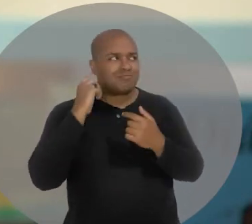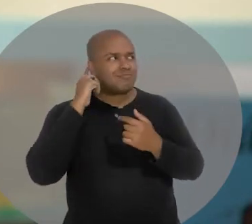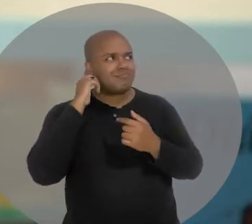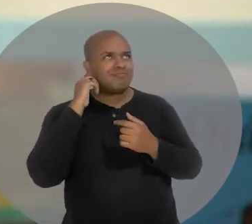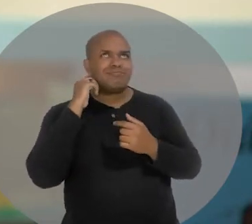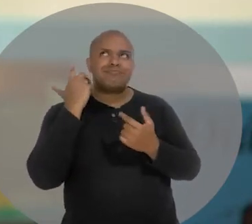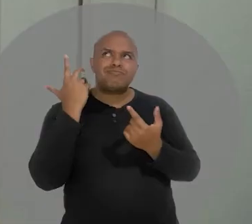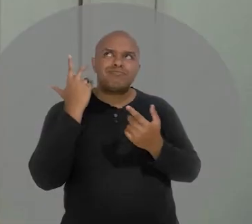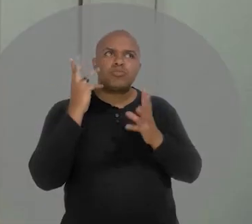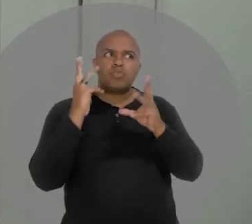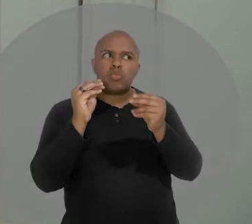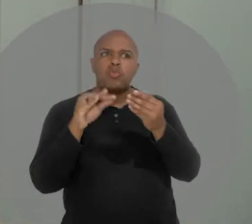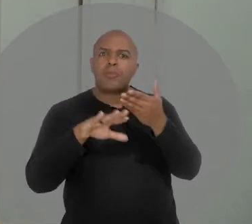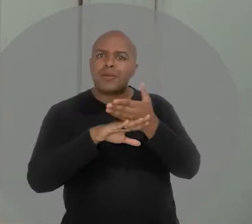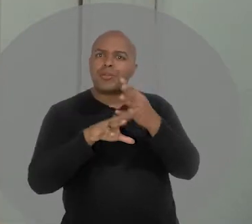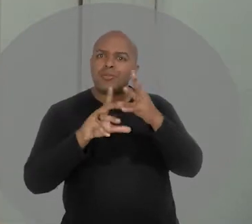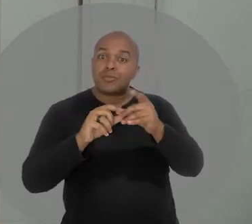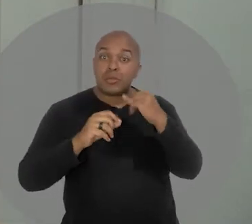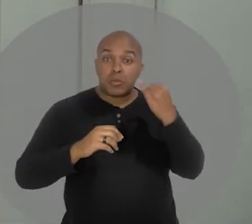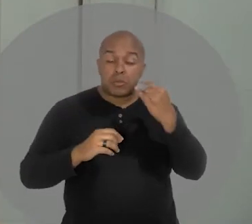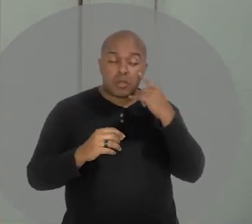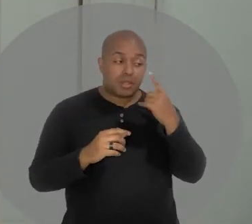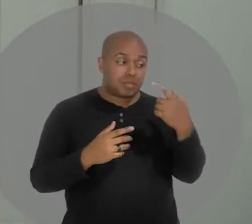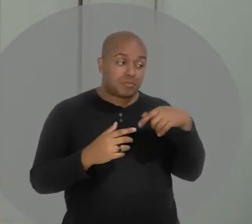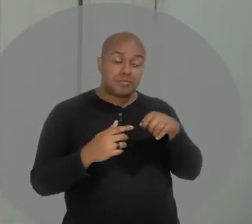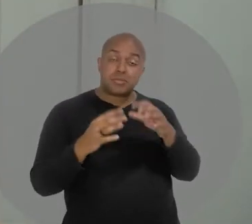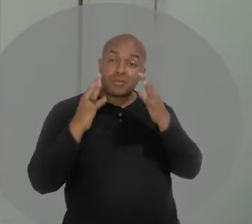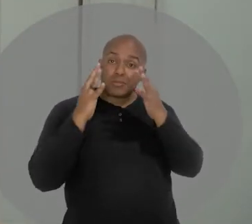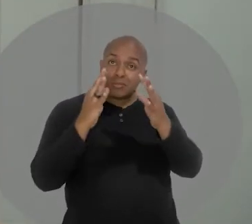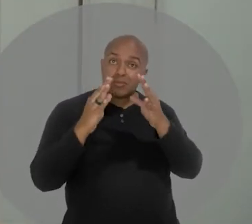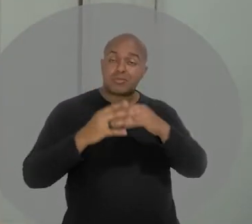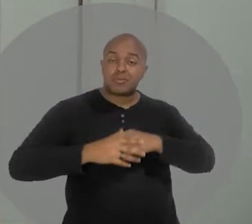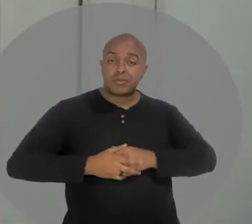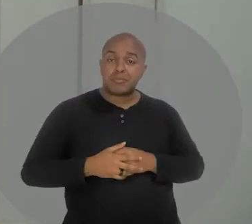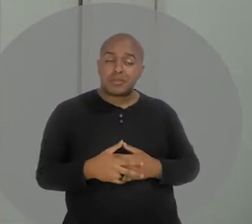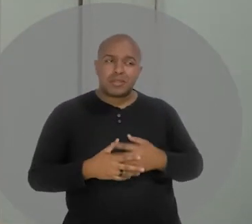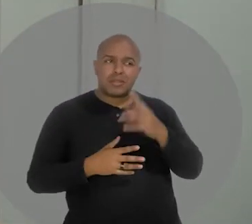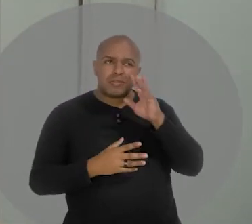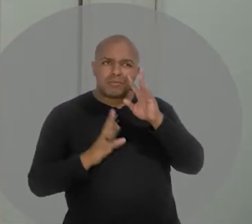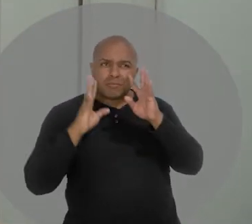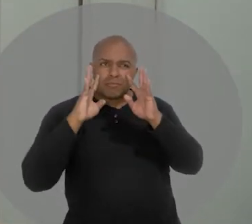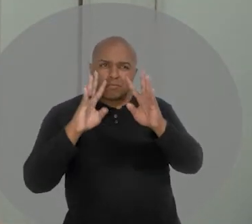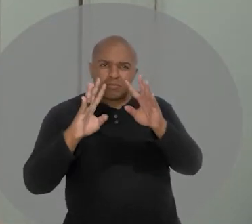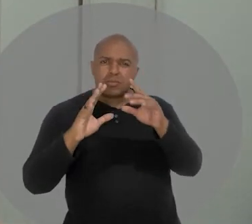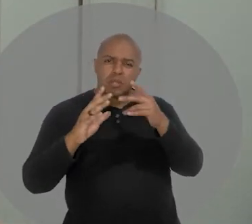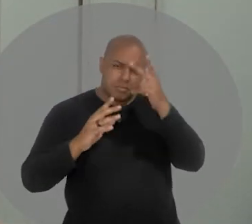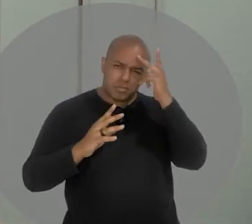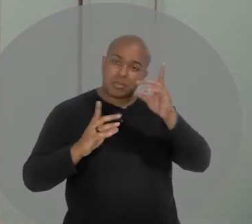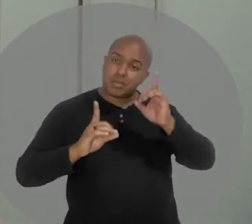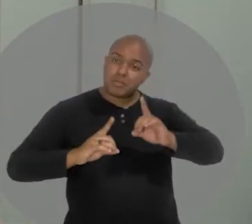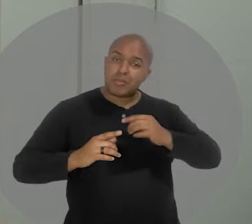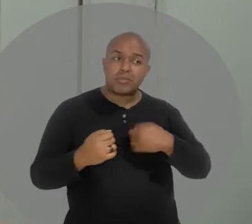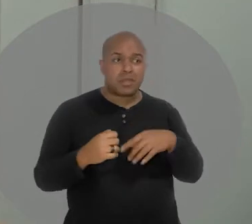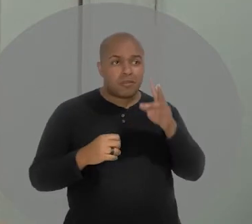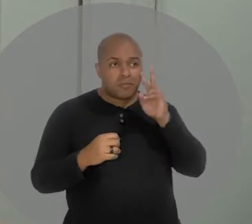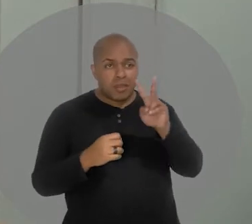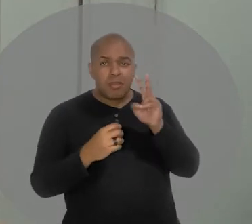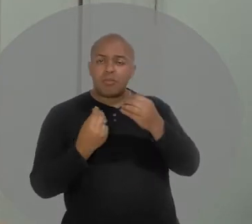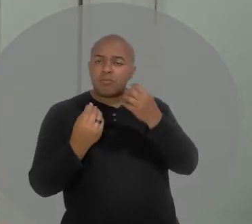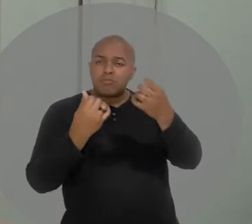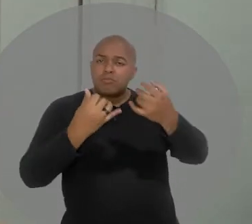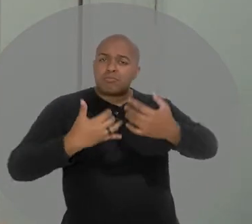está envolvido nisso. A gente precisa escutar. A gente precisa escutar a pessoa com deficiência,